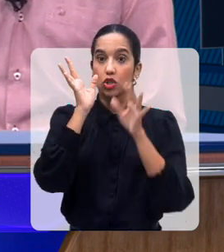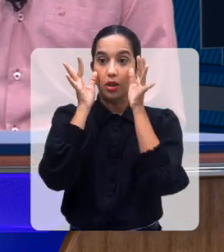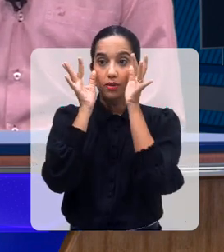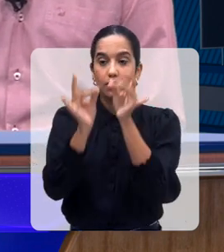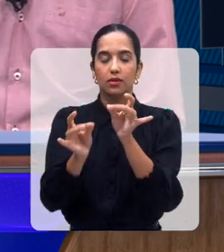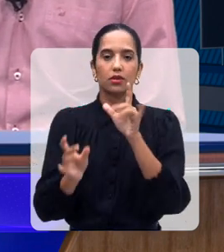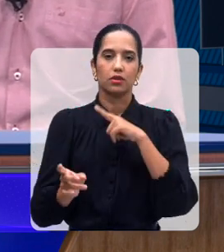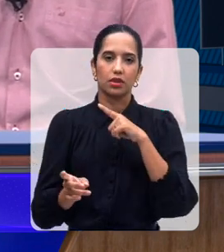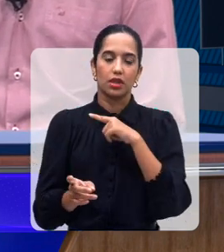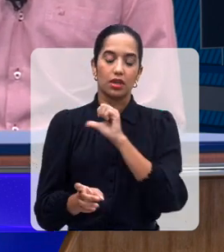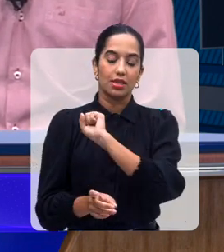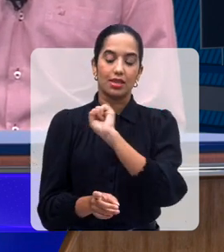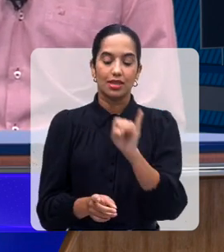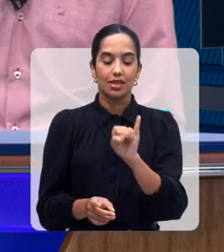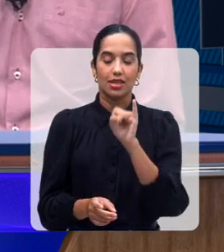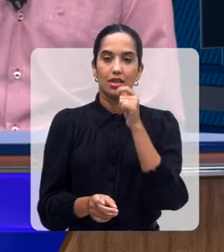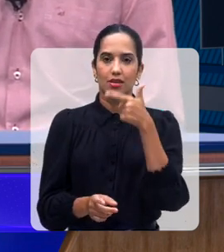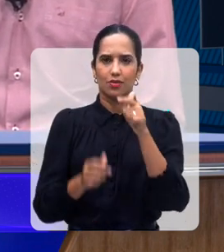Se esse programa não tivesse